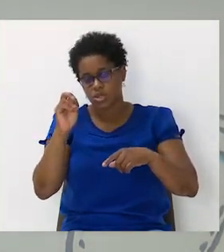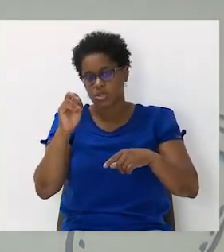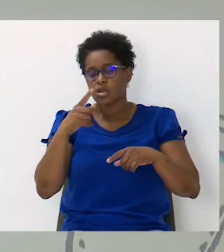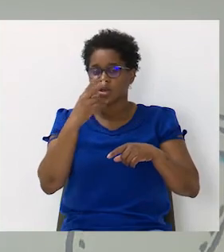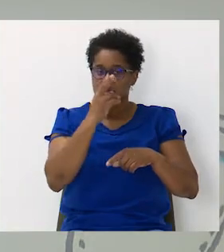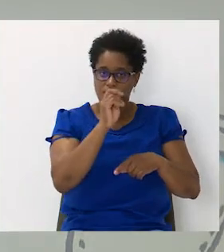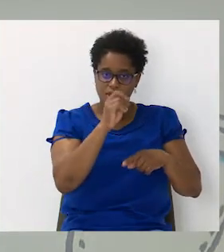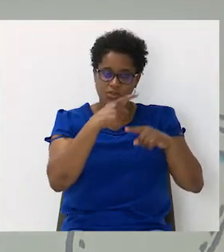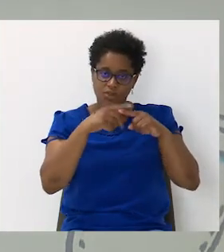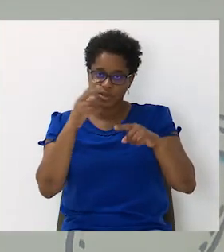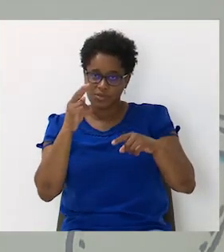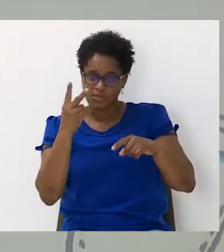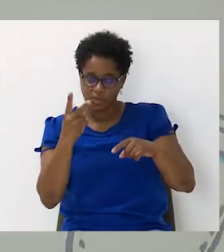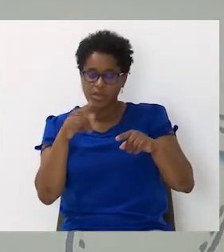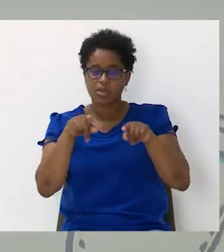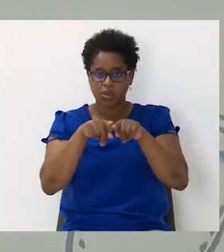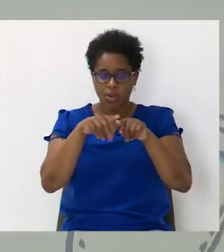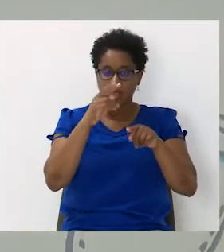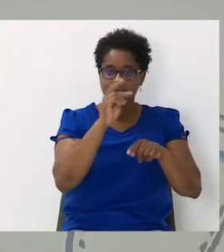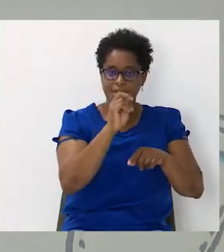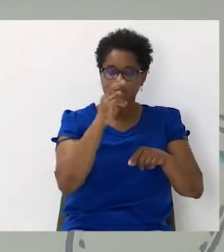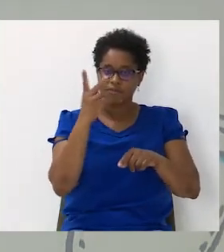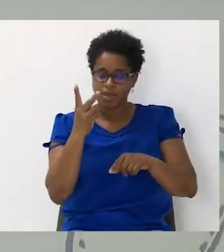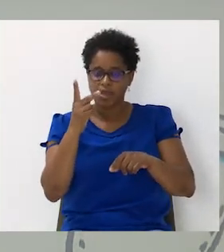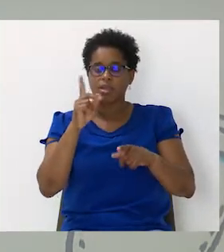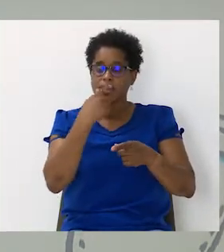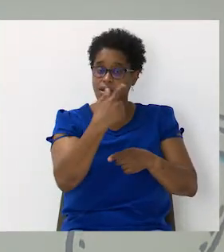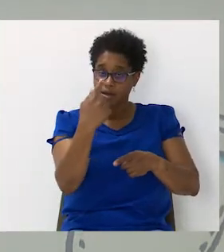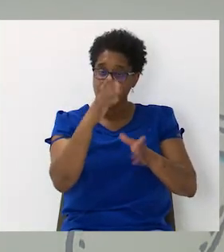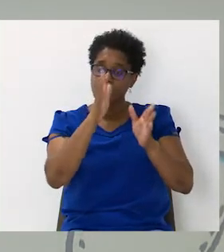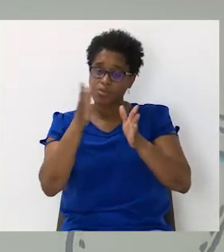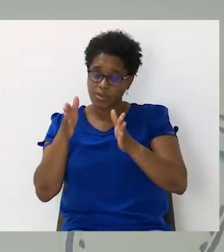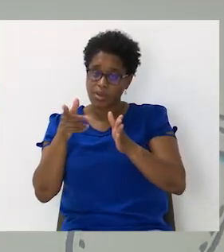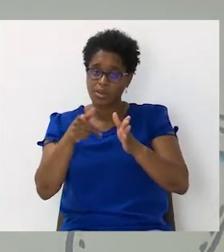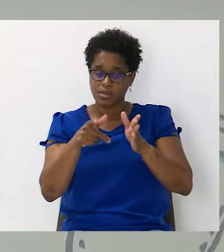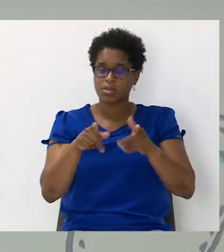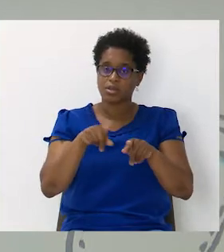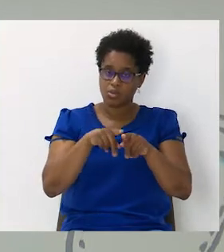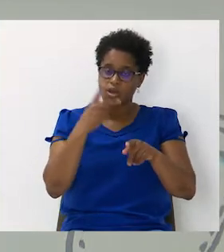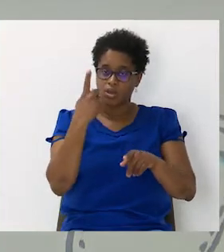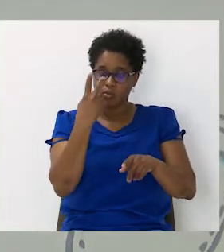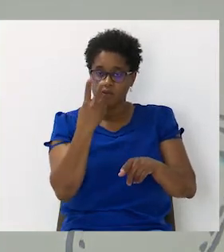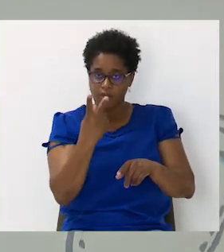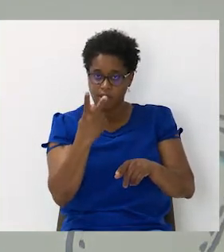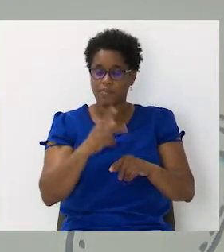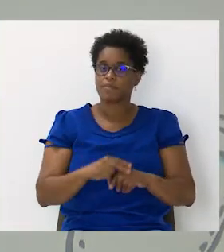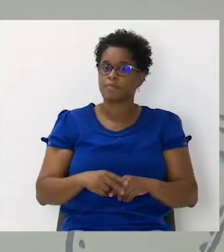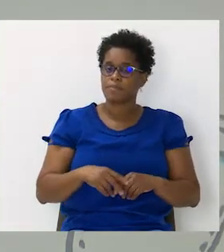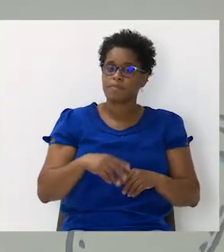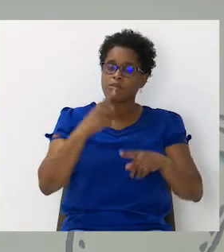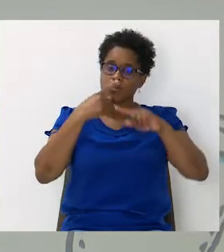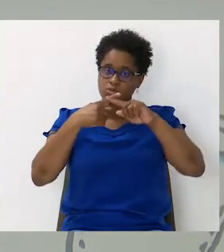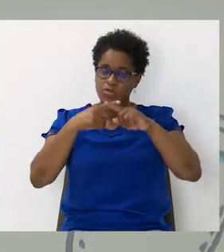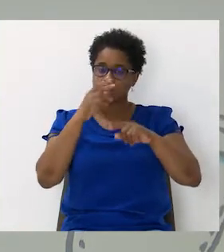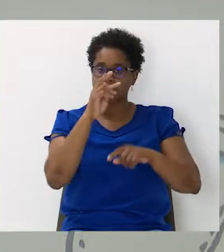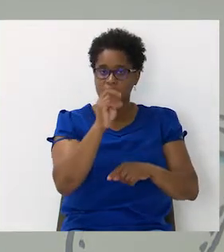ter 3V. Então, cada compartição significa 1V. Então, multiplicando